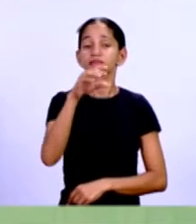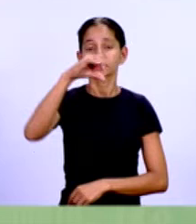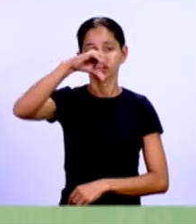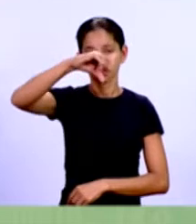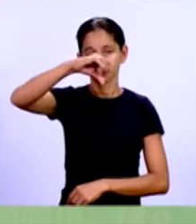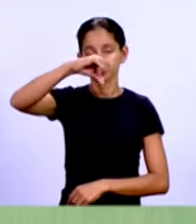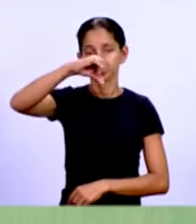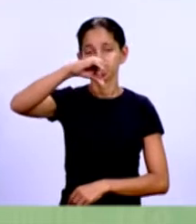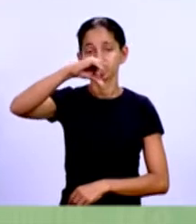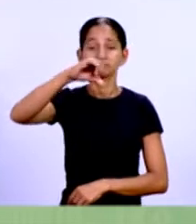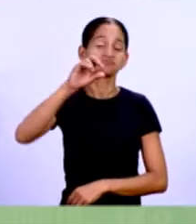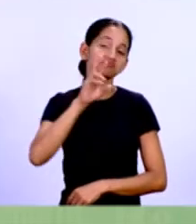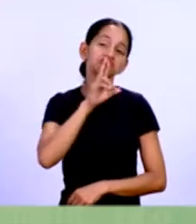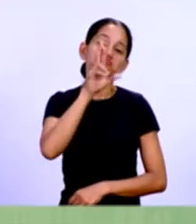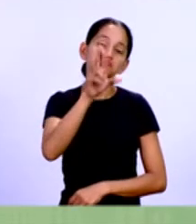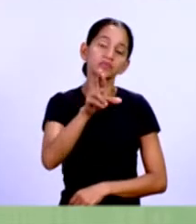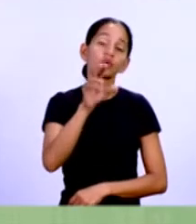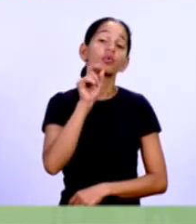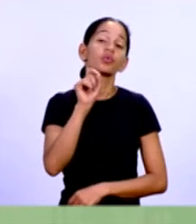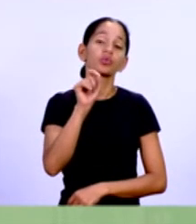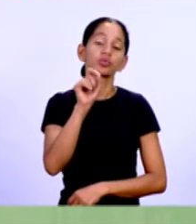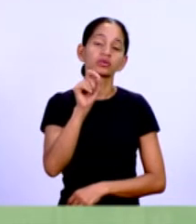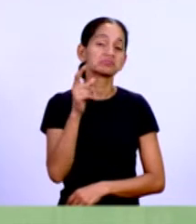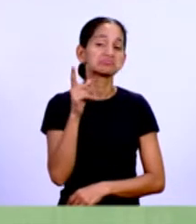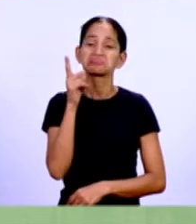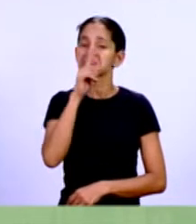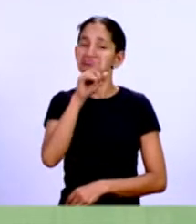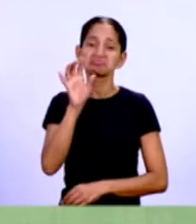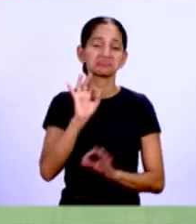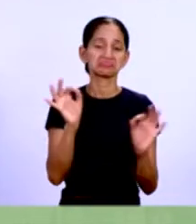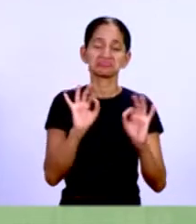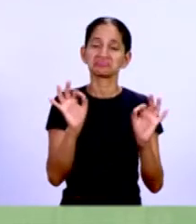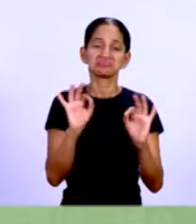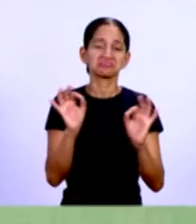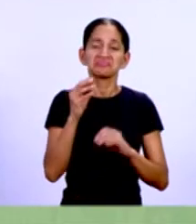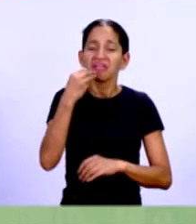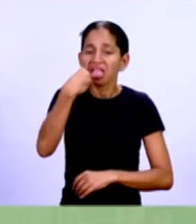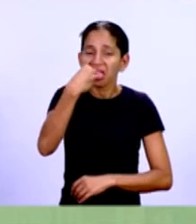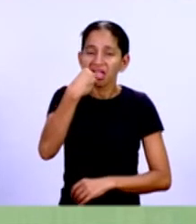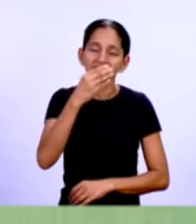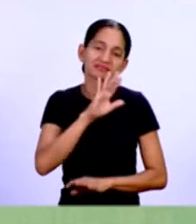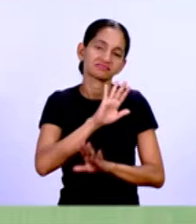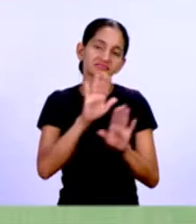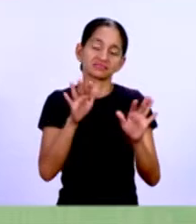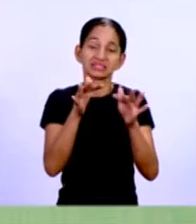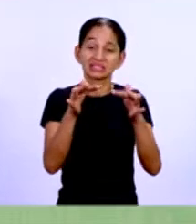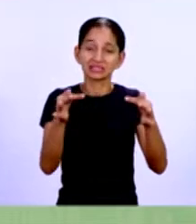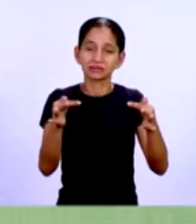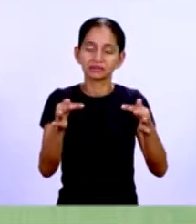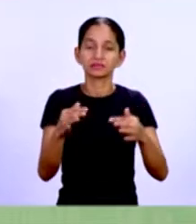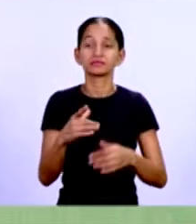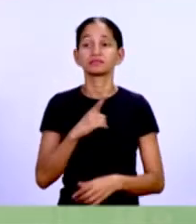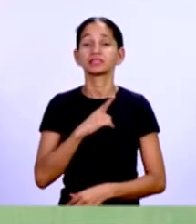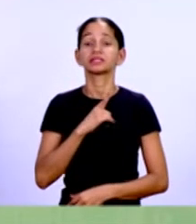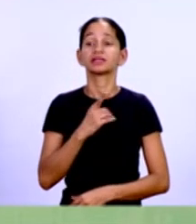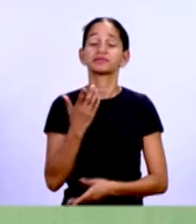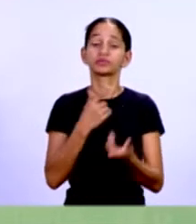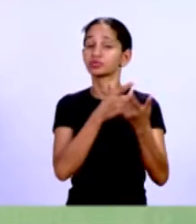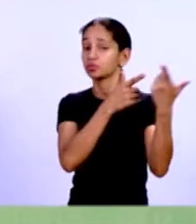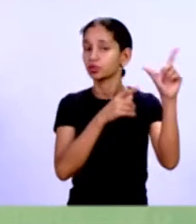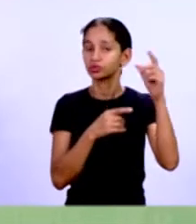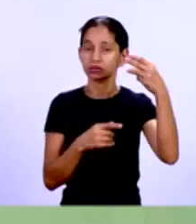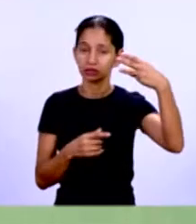9, e é isso aí, a gente consideraria que não está afetando muito a empresa. Mas a gente teve aqui esse resultado 3.